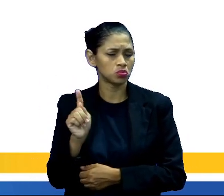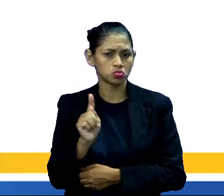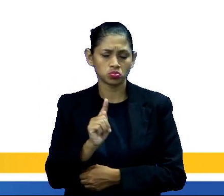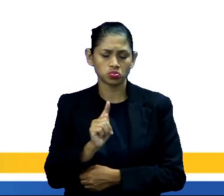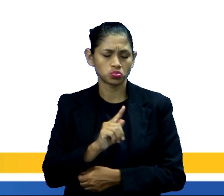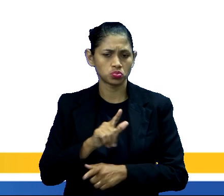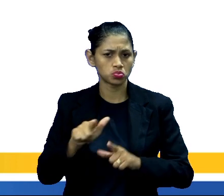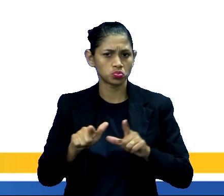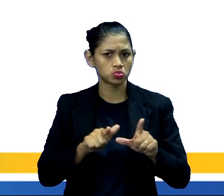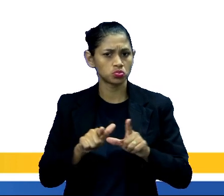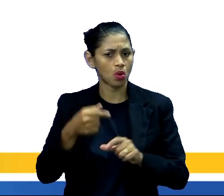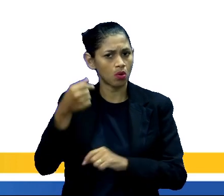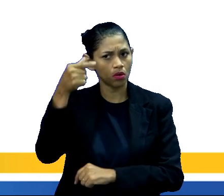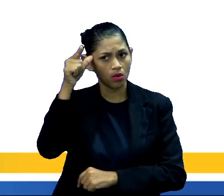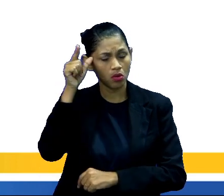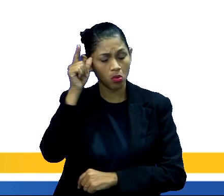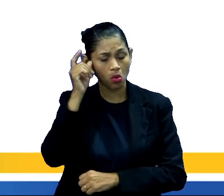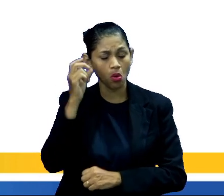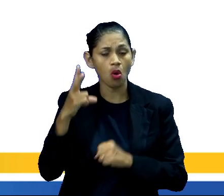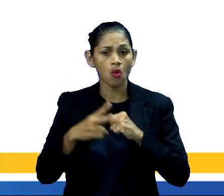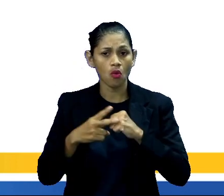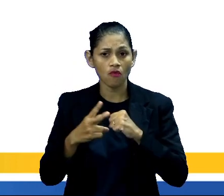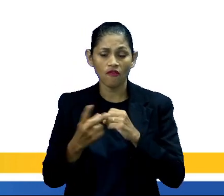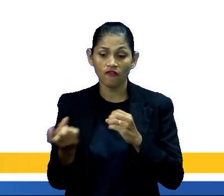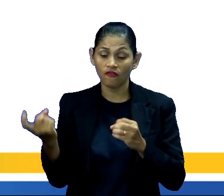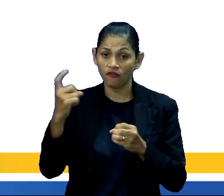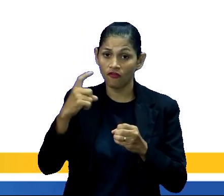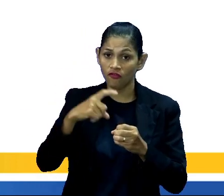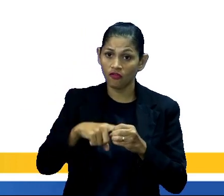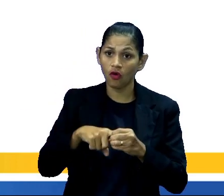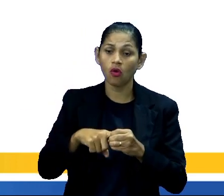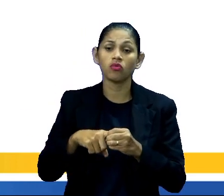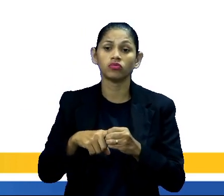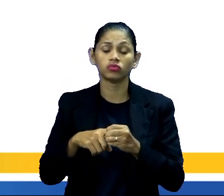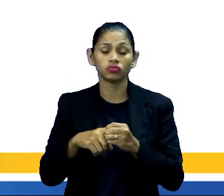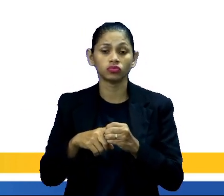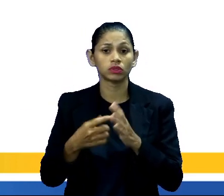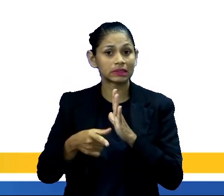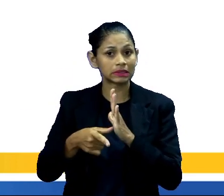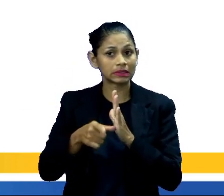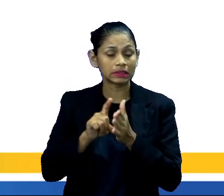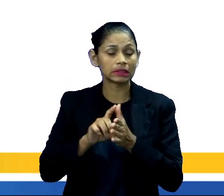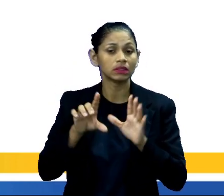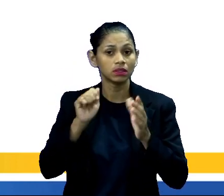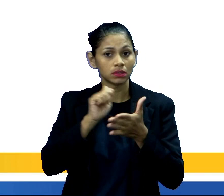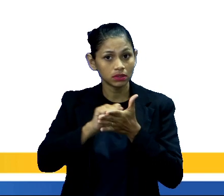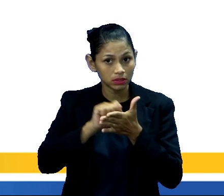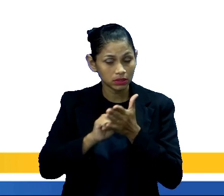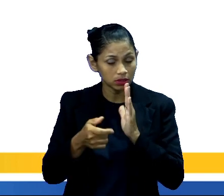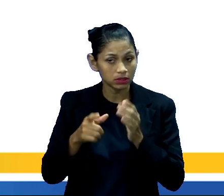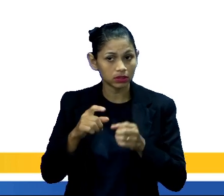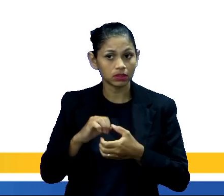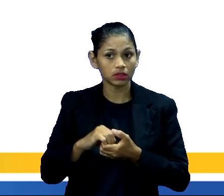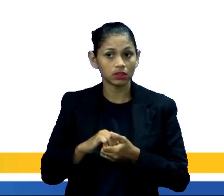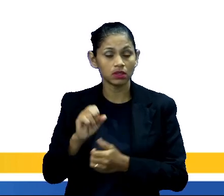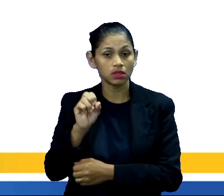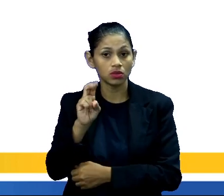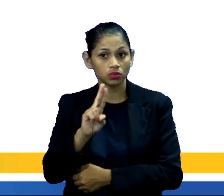trabalhou ontem. O verbo vai voltar à sua forma original e vai utilizar o didn't, né? Que é